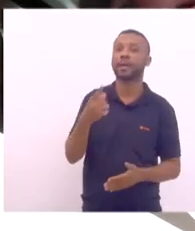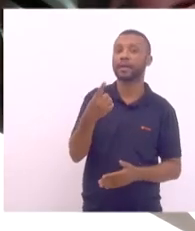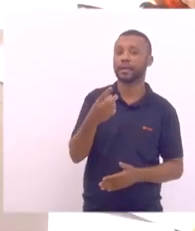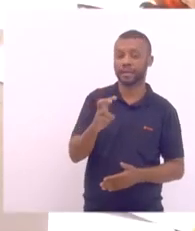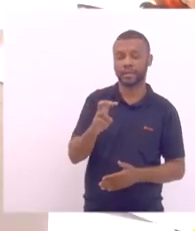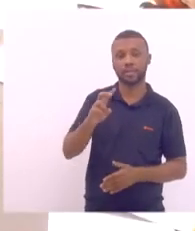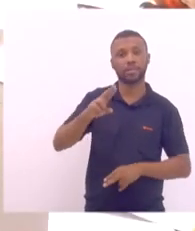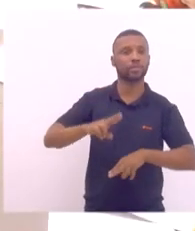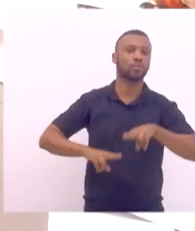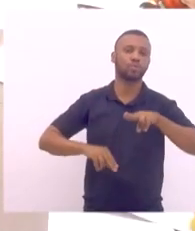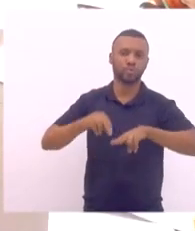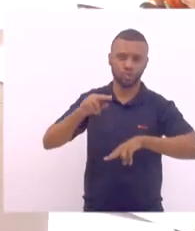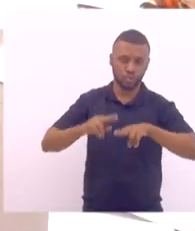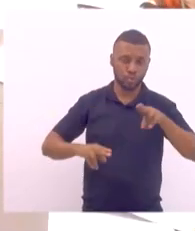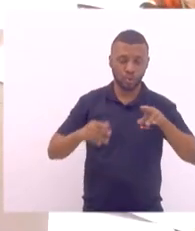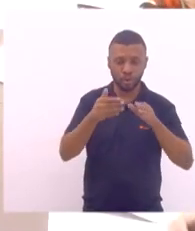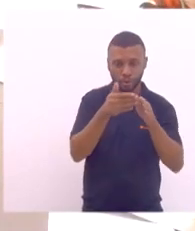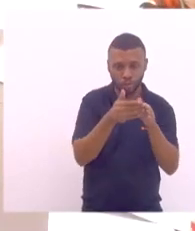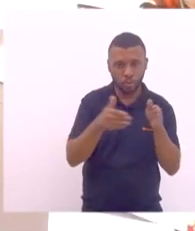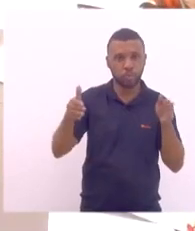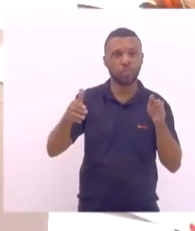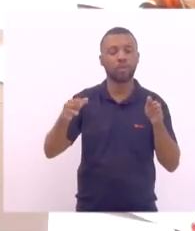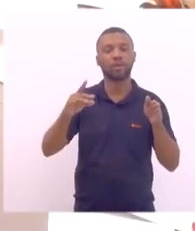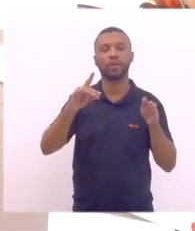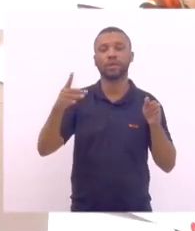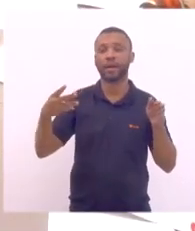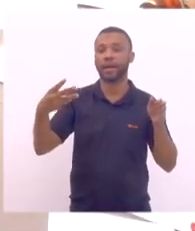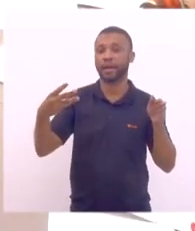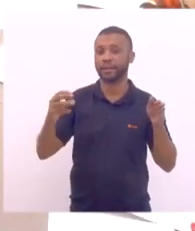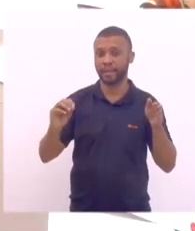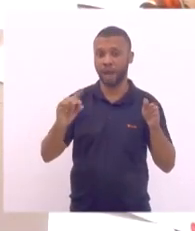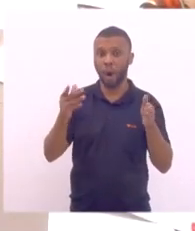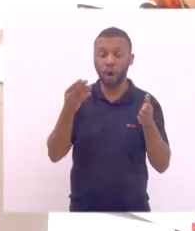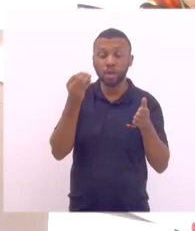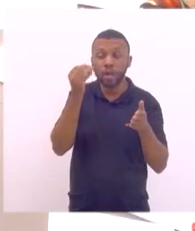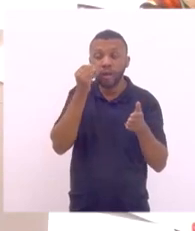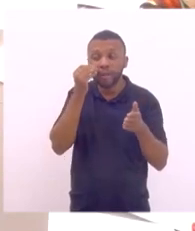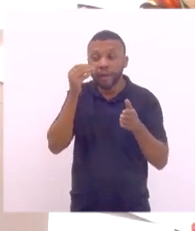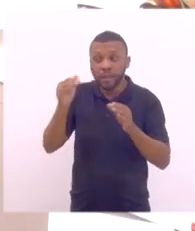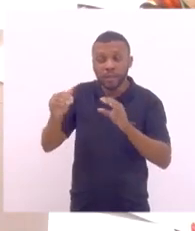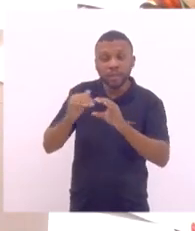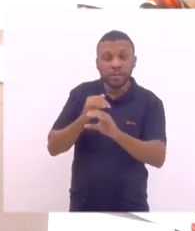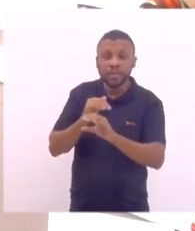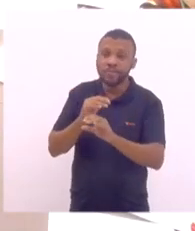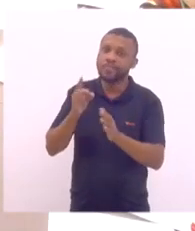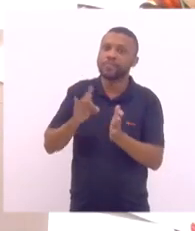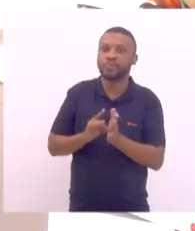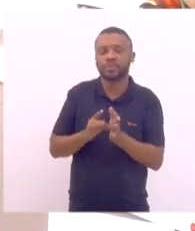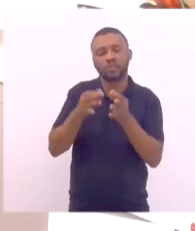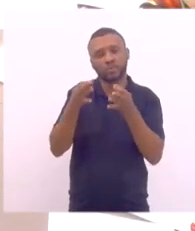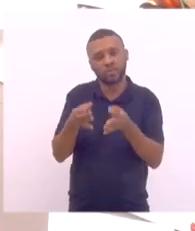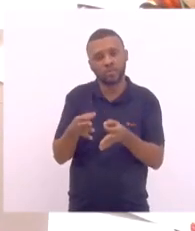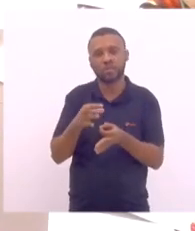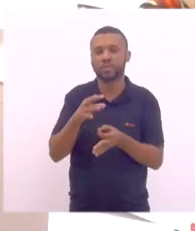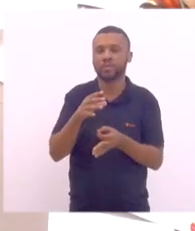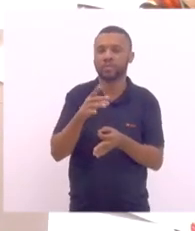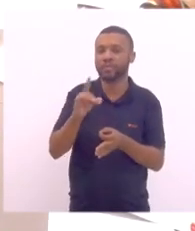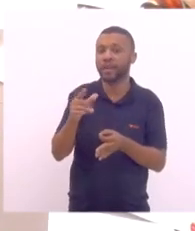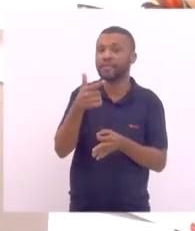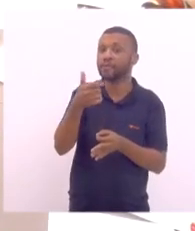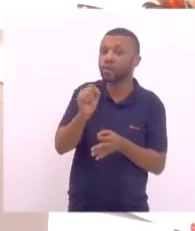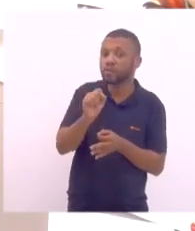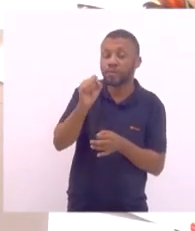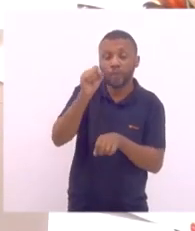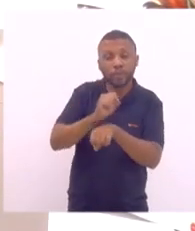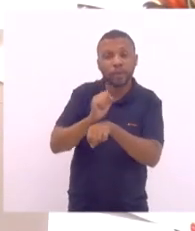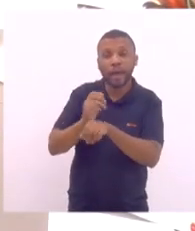o prazo para até dia 30. Exatamente. Hoje eu não chequei se chegou ou não. Na verdade, são 28, então vamos aguardar até 30. Mas